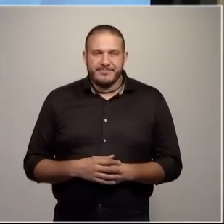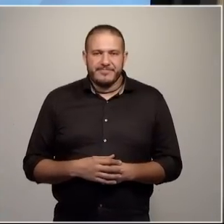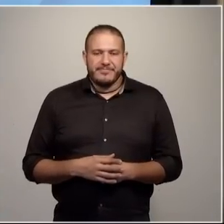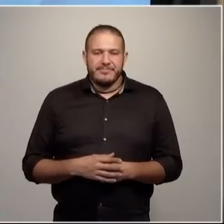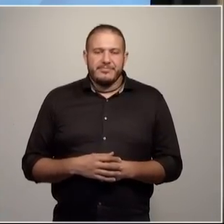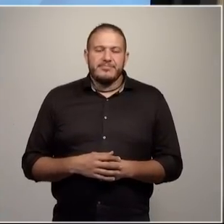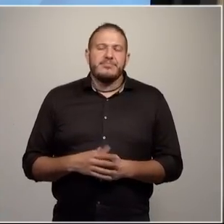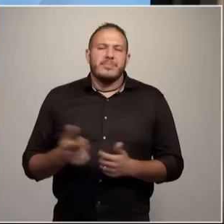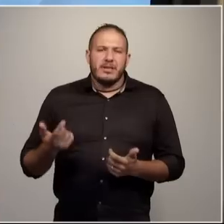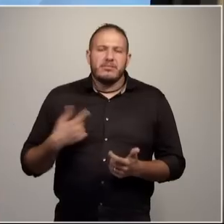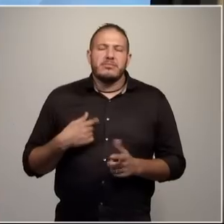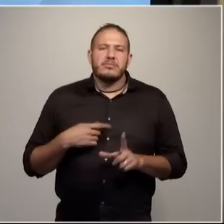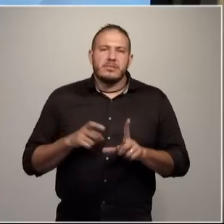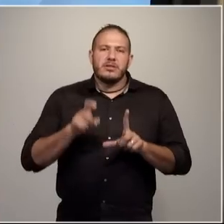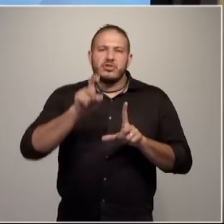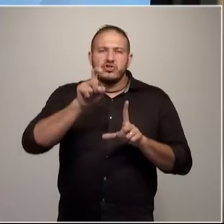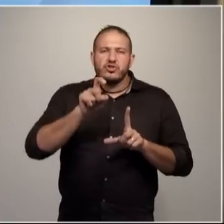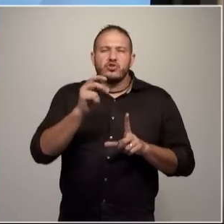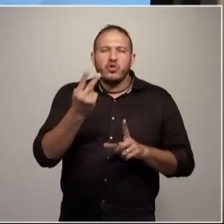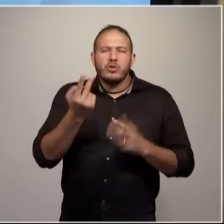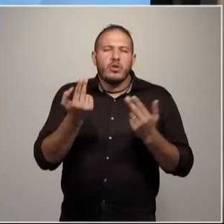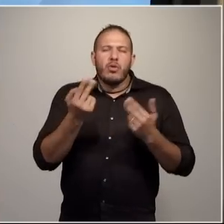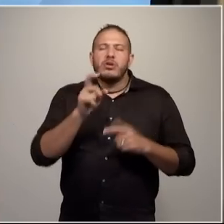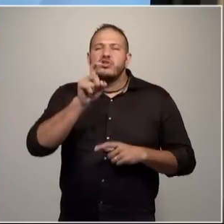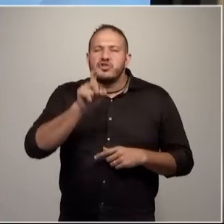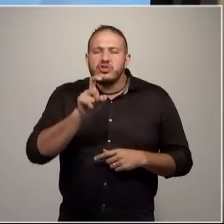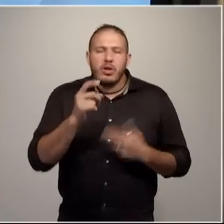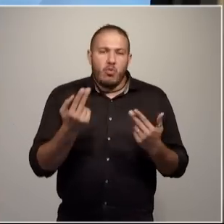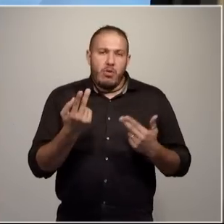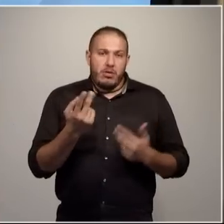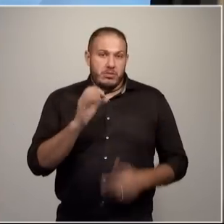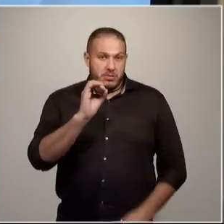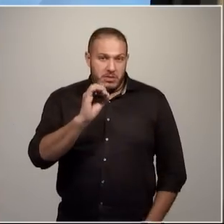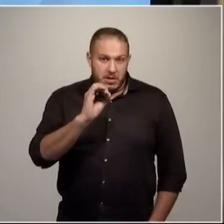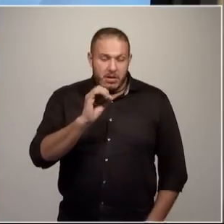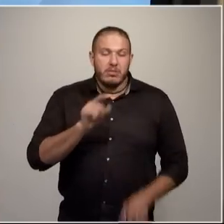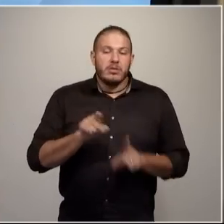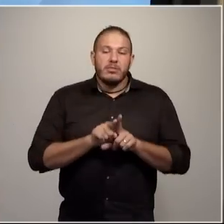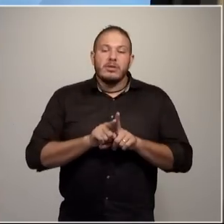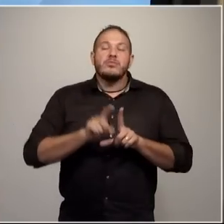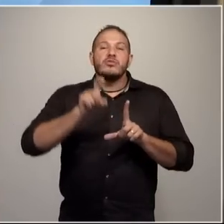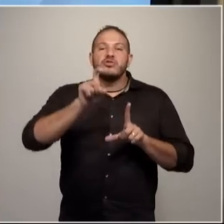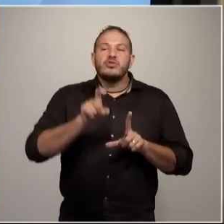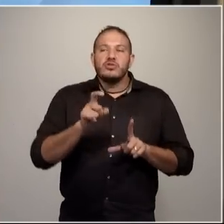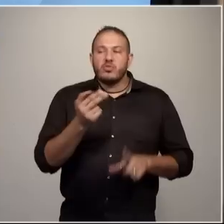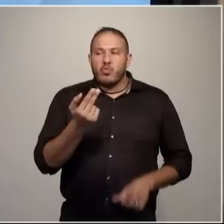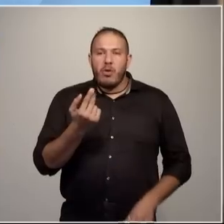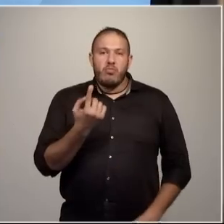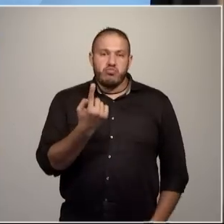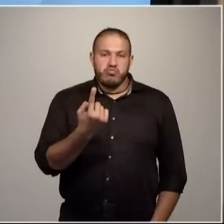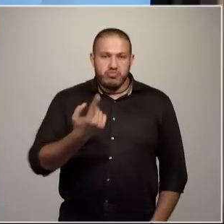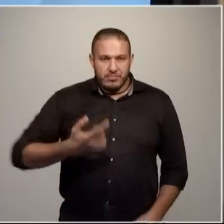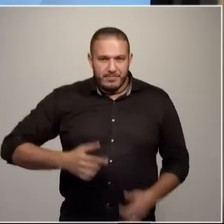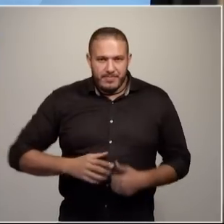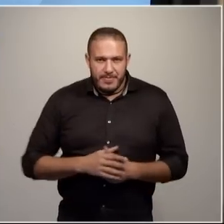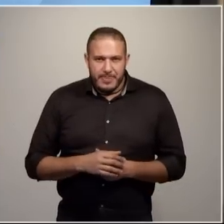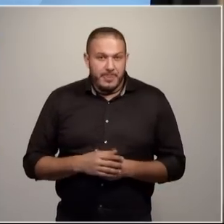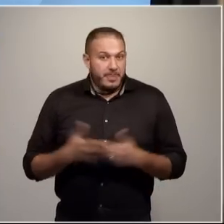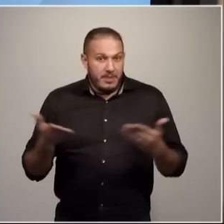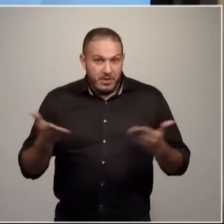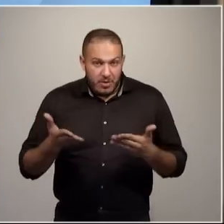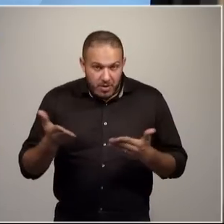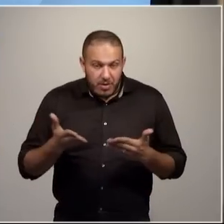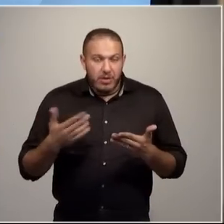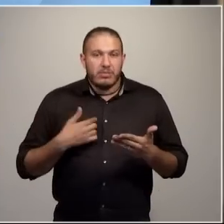Quando é que x2 é igual a x? No x igual a 0 e no x igual a 1. Então agora eu vou escrever